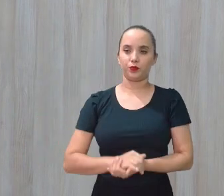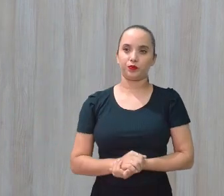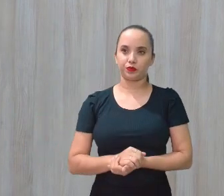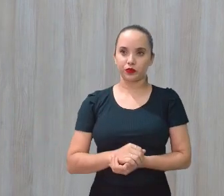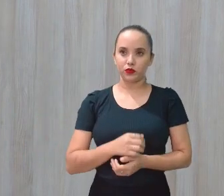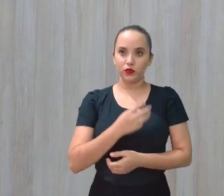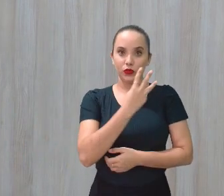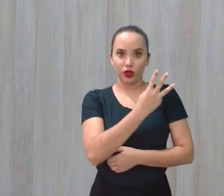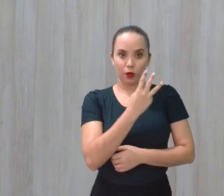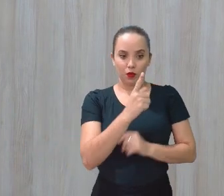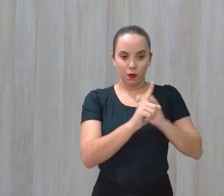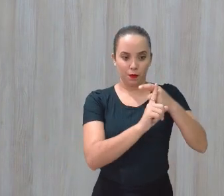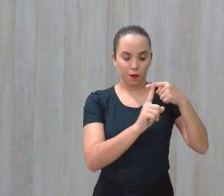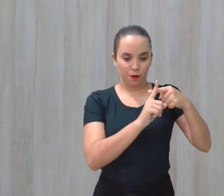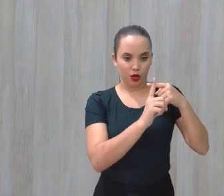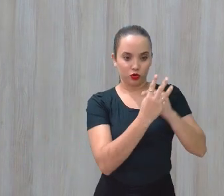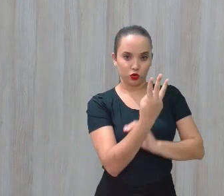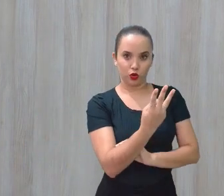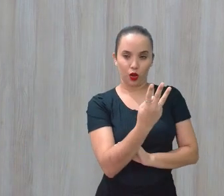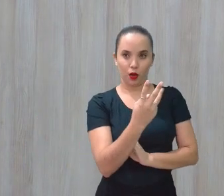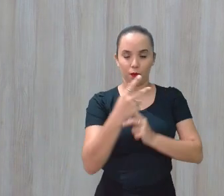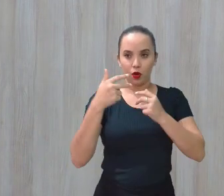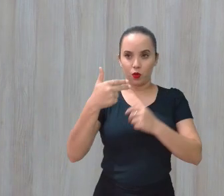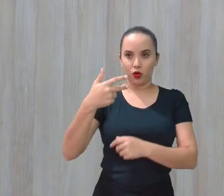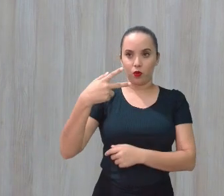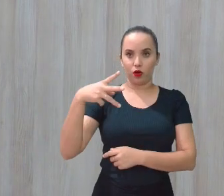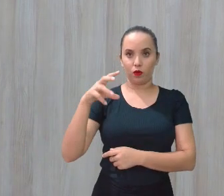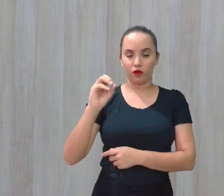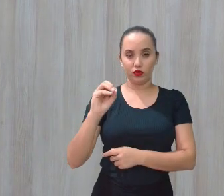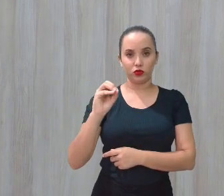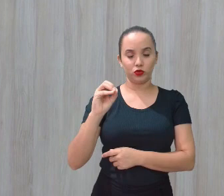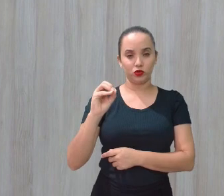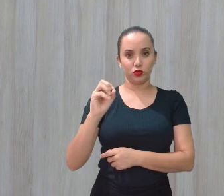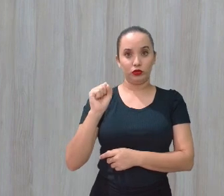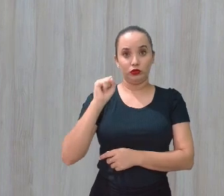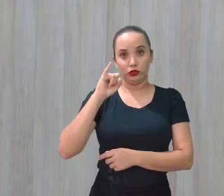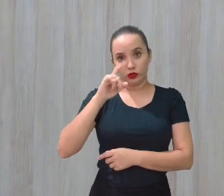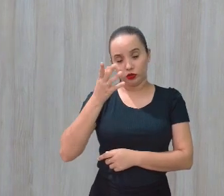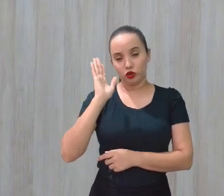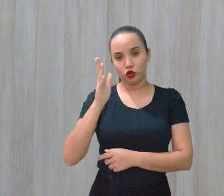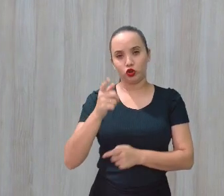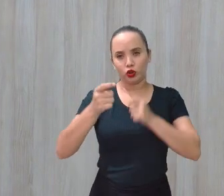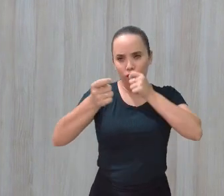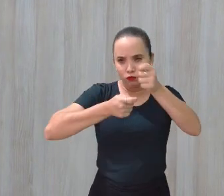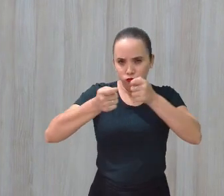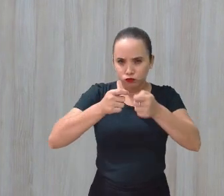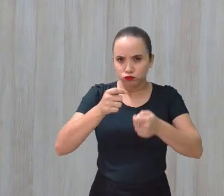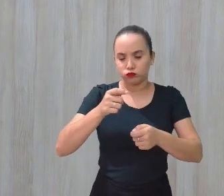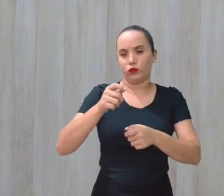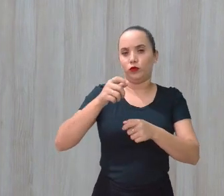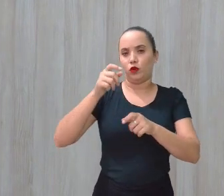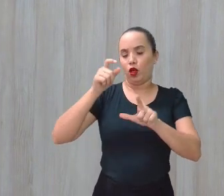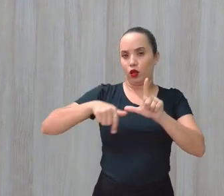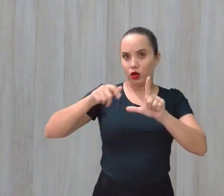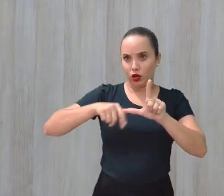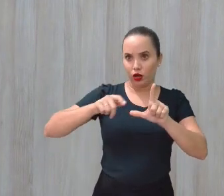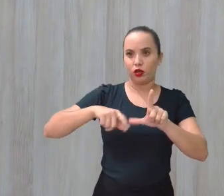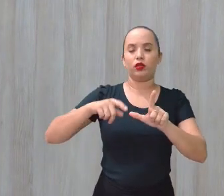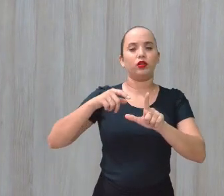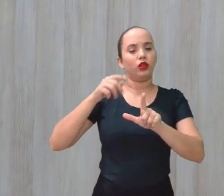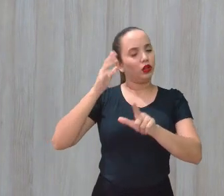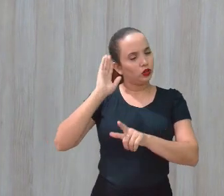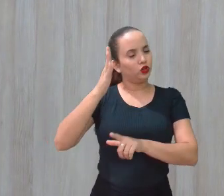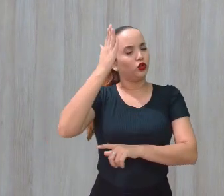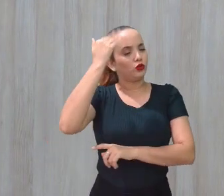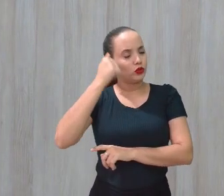20, bom? Quem já consegue manipular as letras um pouco mais, sabe que a gente pode escrever w mais w de uma outra forma, só